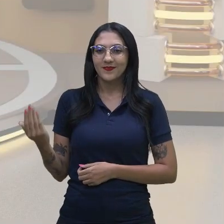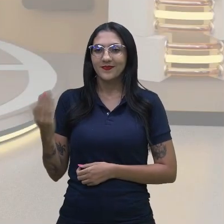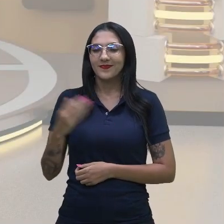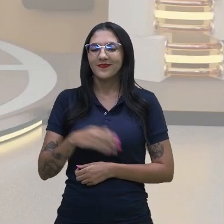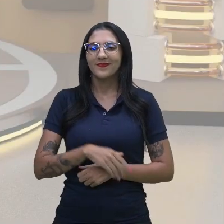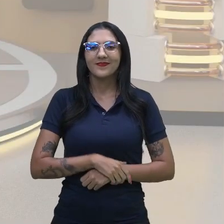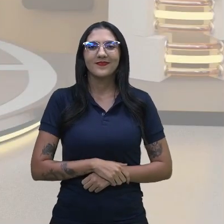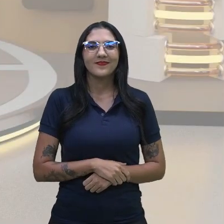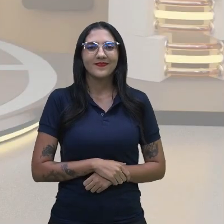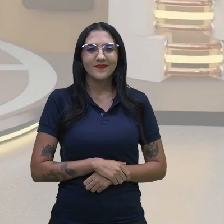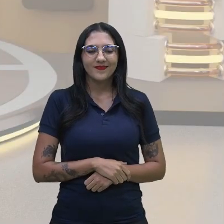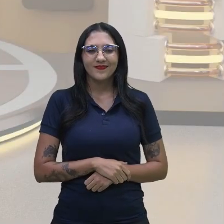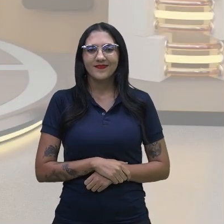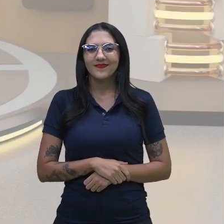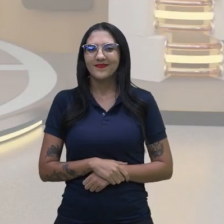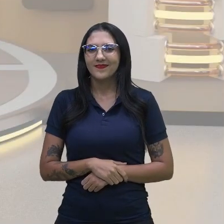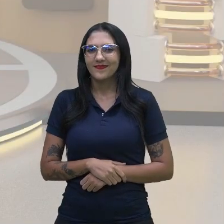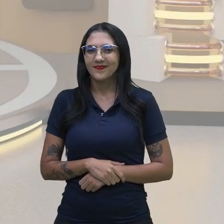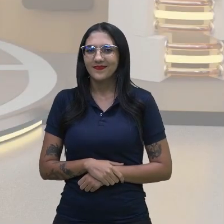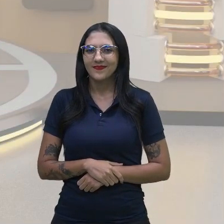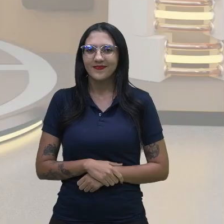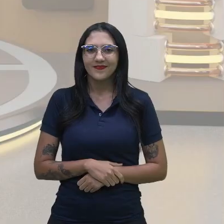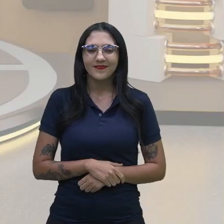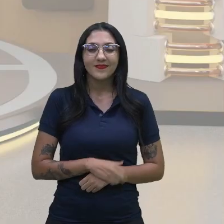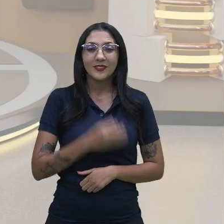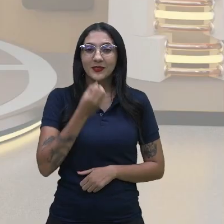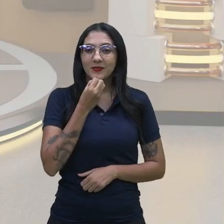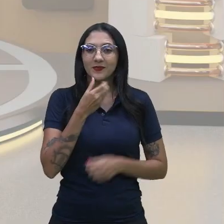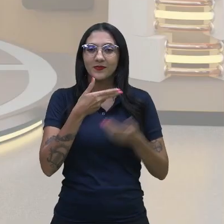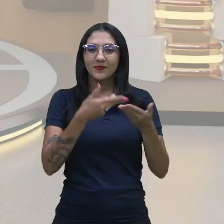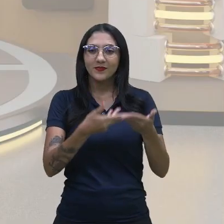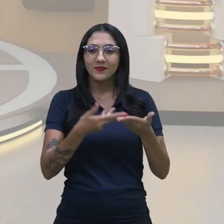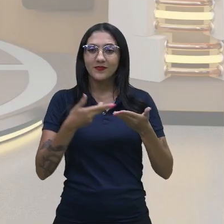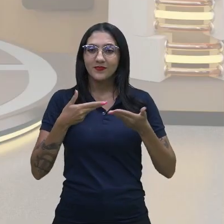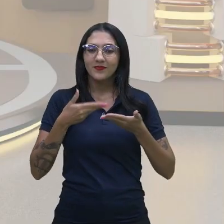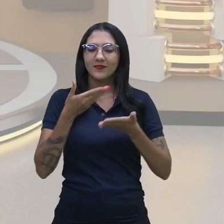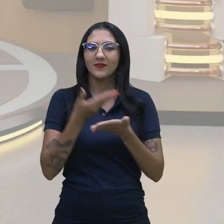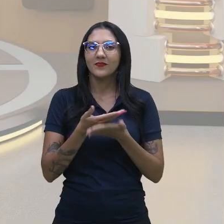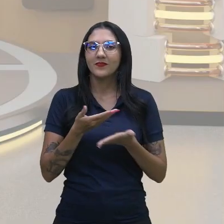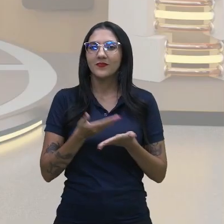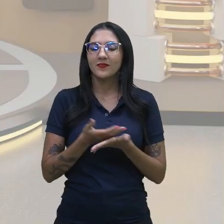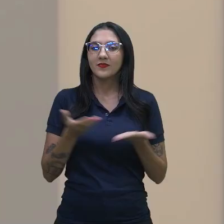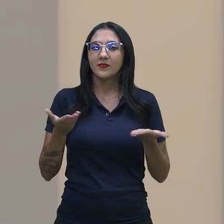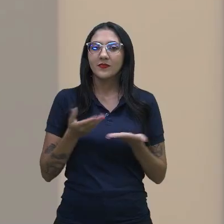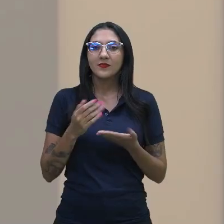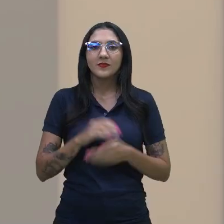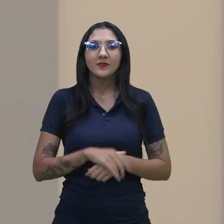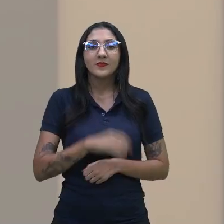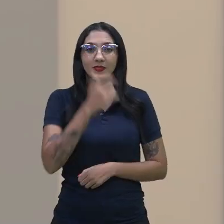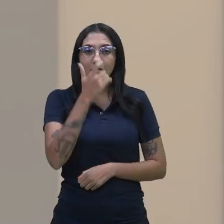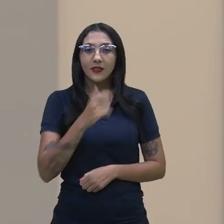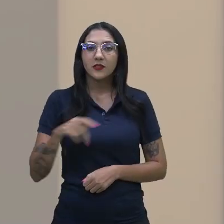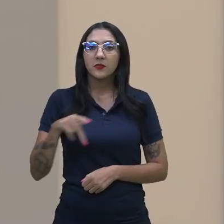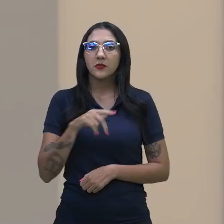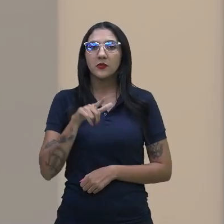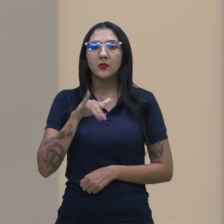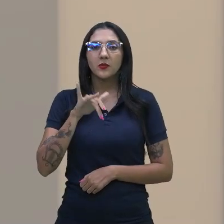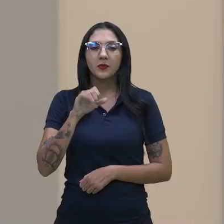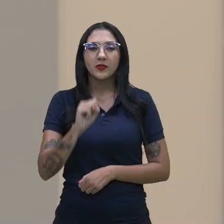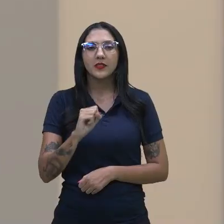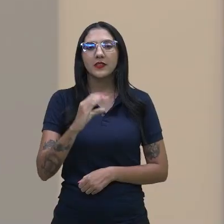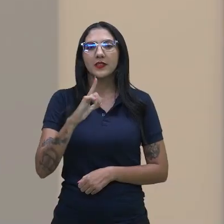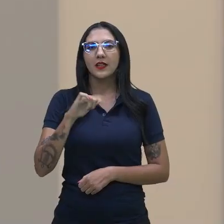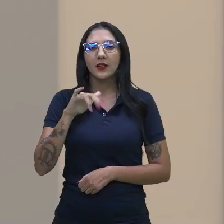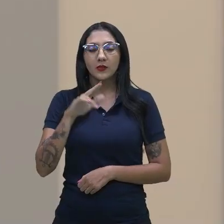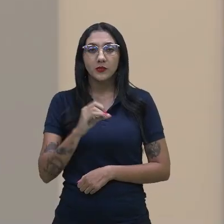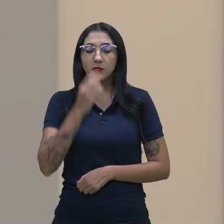Olá, professor, tudo bem? Olá, professora Andresa, sejam bem-vindos então à nossa aula. E eu sou o professor Luiz Cláudio, sou